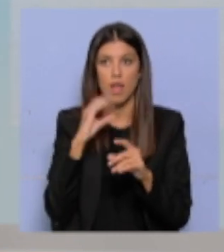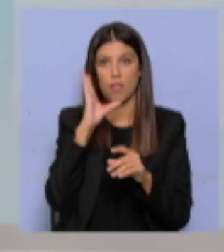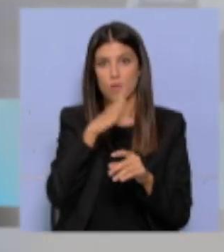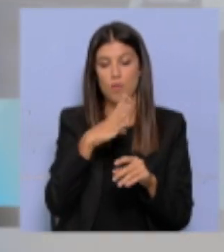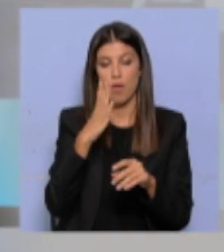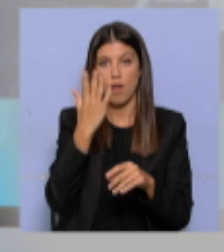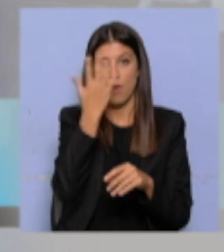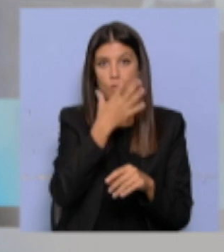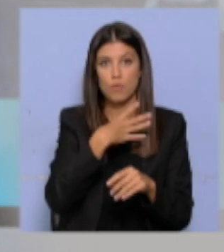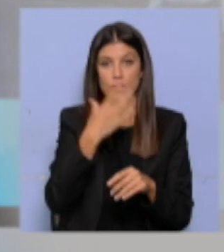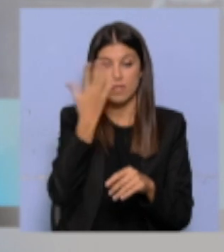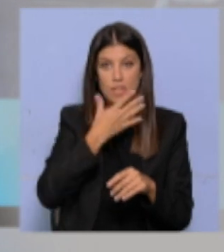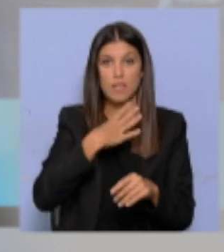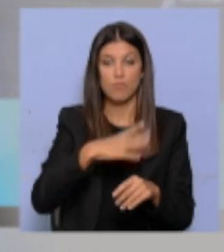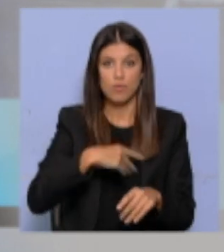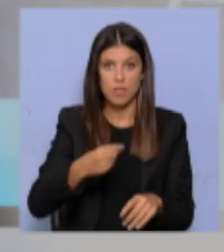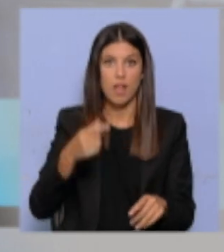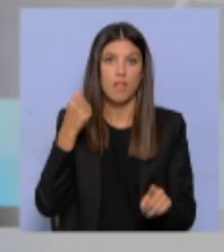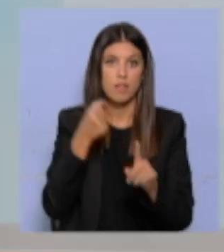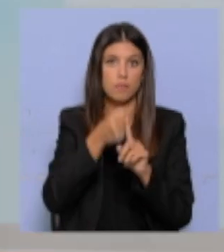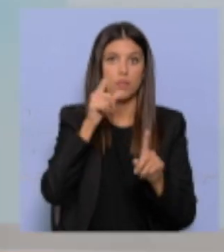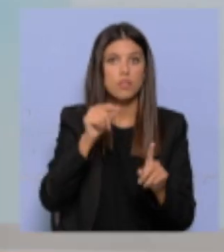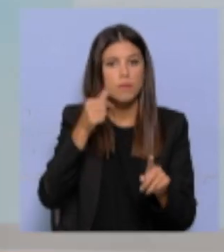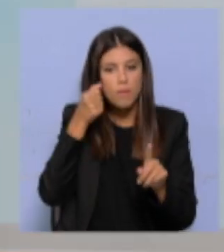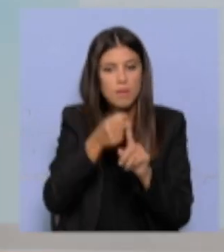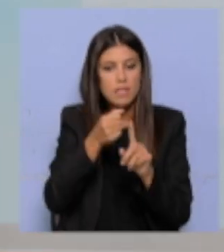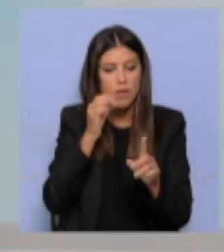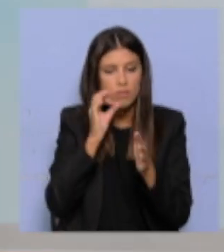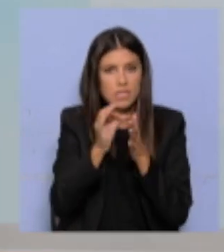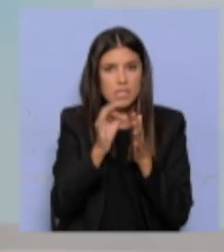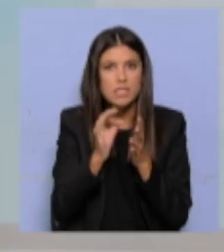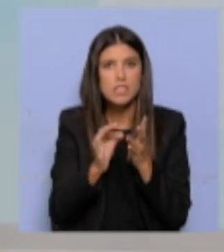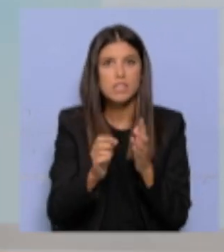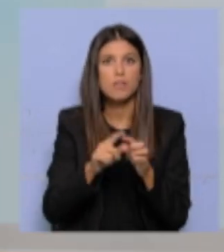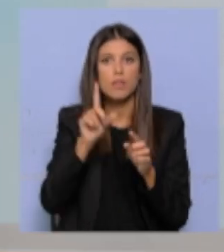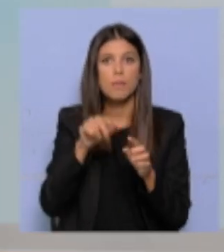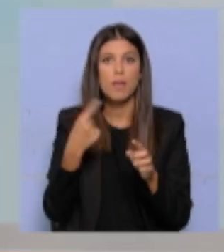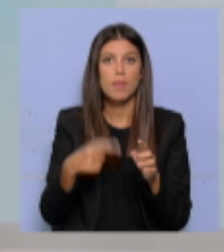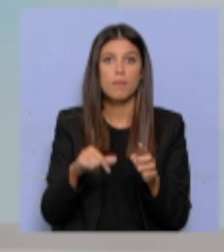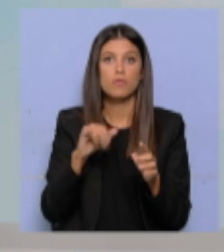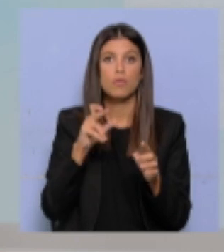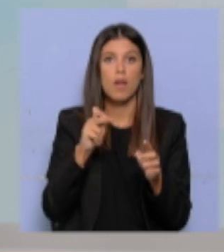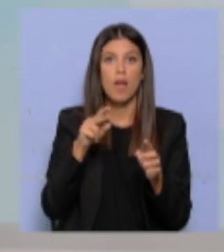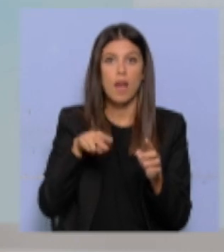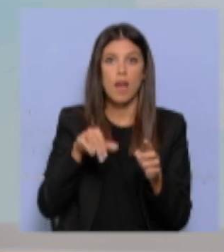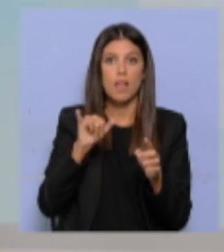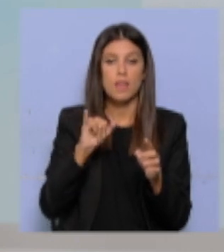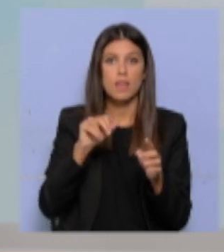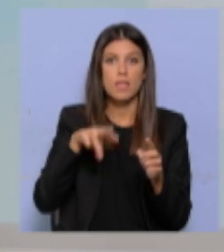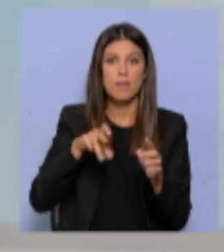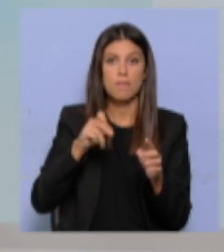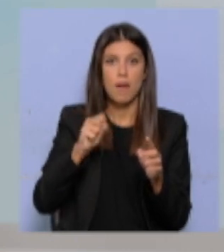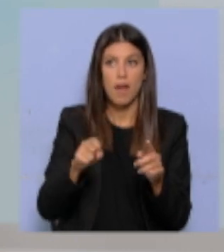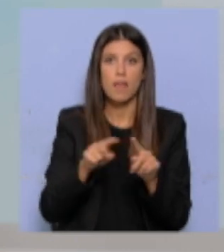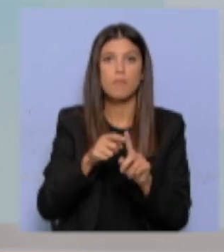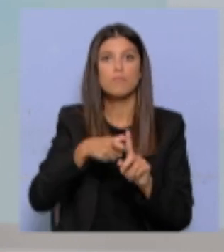si. Depois temos os Animag, que são os animadores missionários dos Institutos